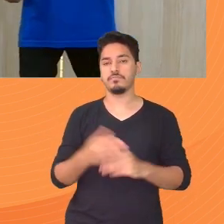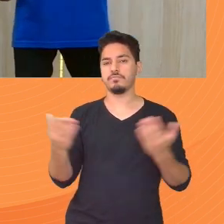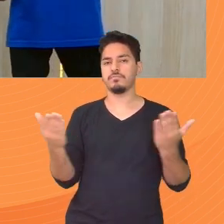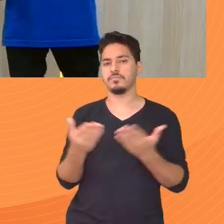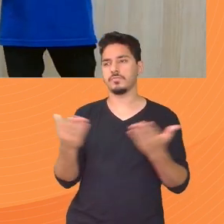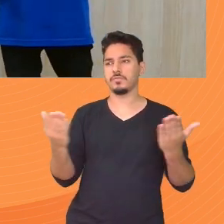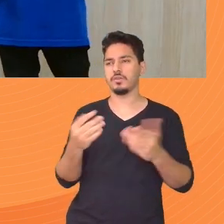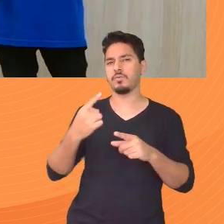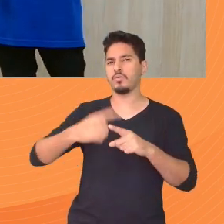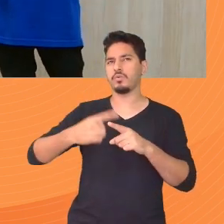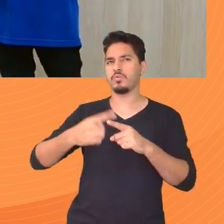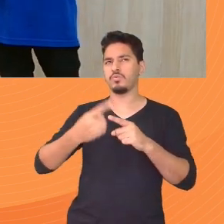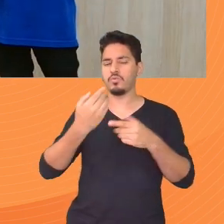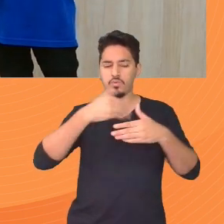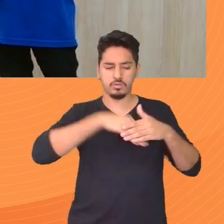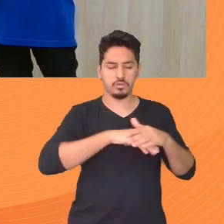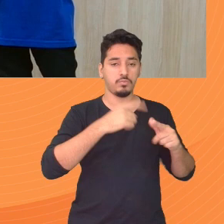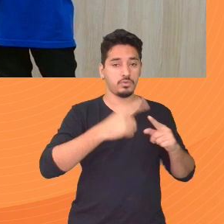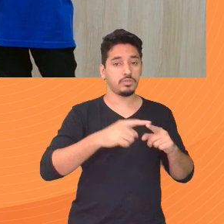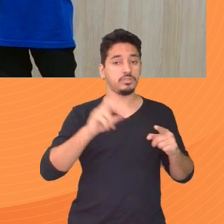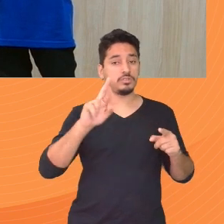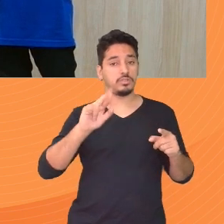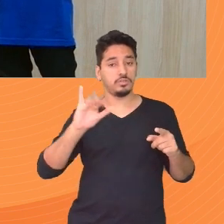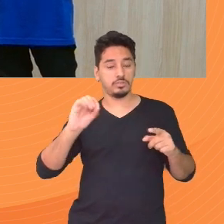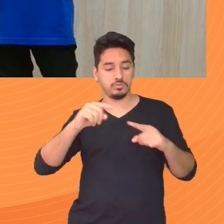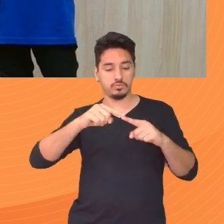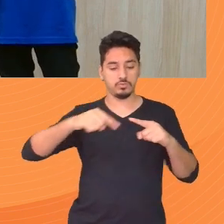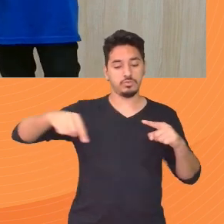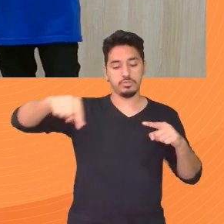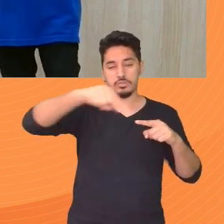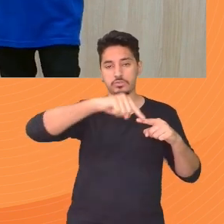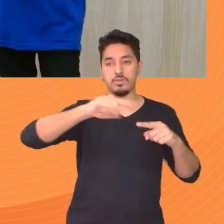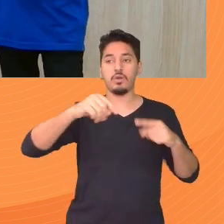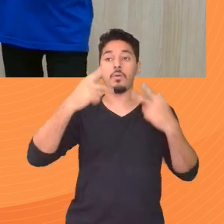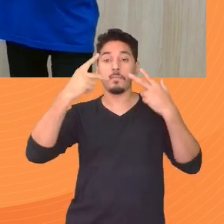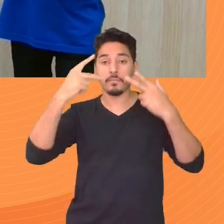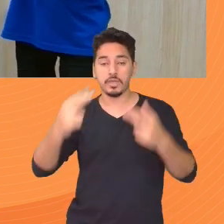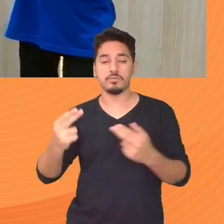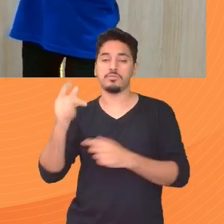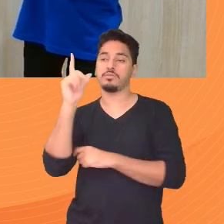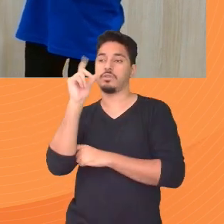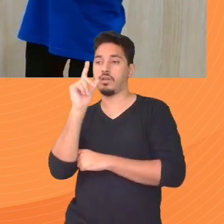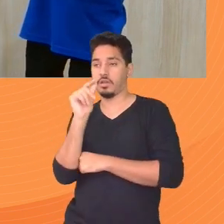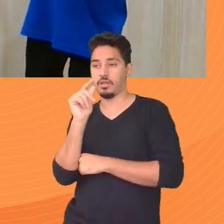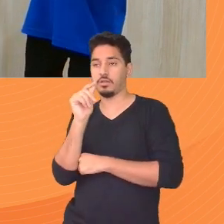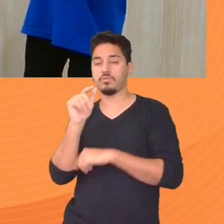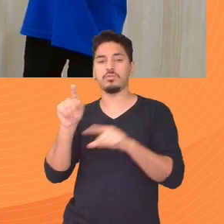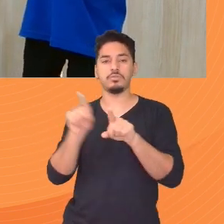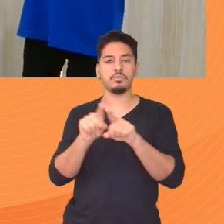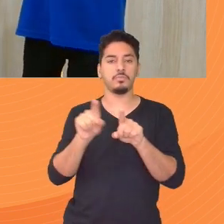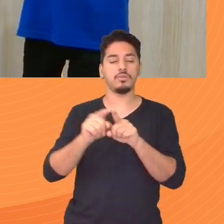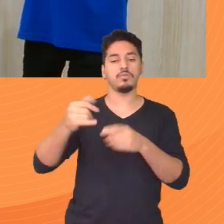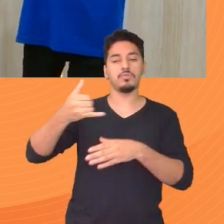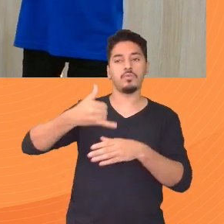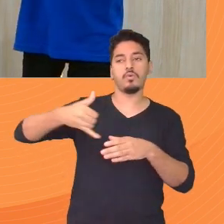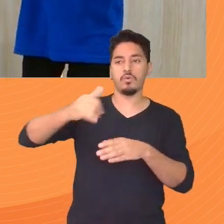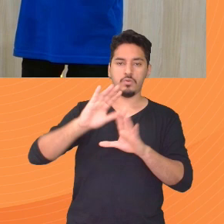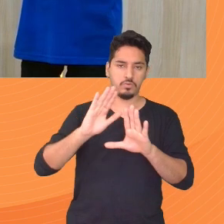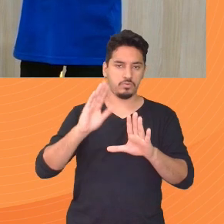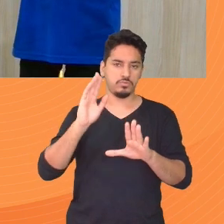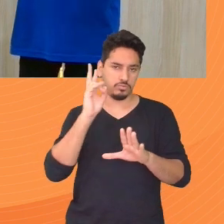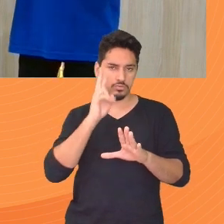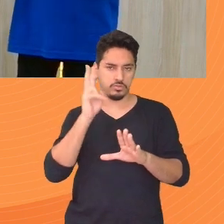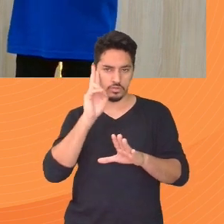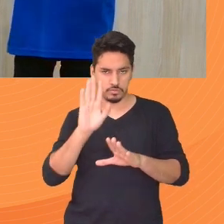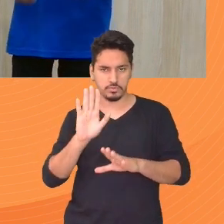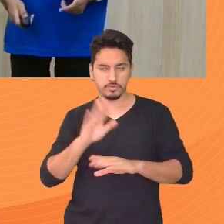por que eu estou guardando? Porque esse raio do círculo que está aí é o mesmo raio da água e do óleo, porque é o mesmo tonel, observe,